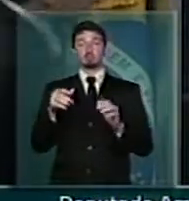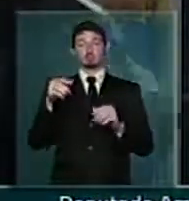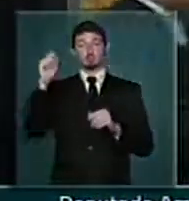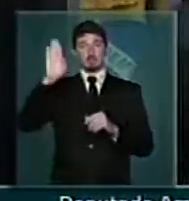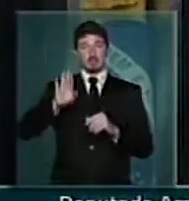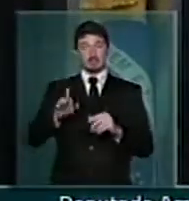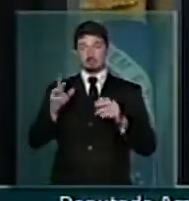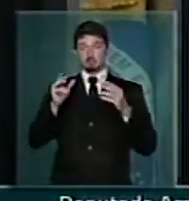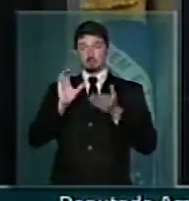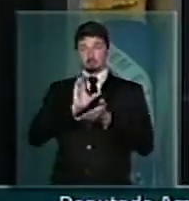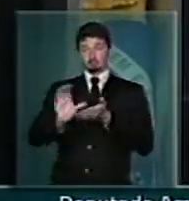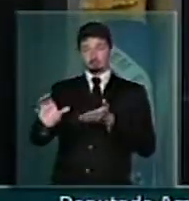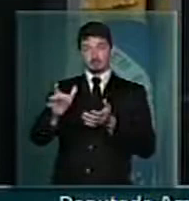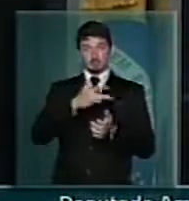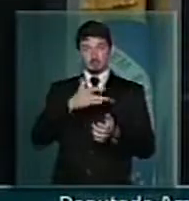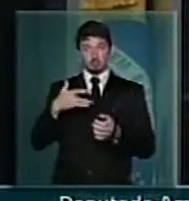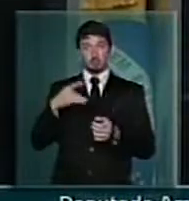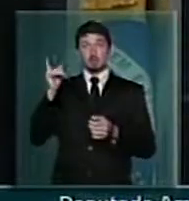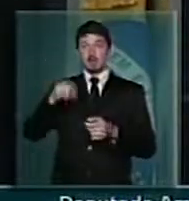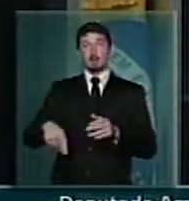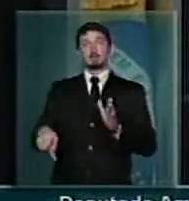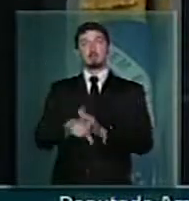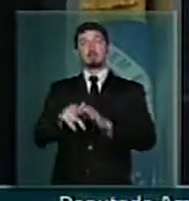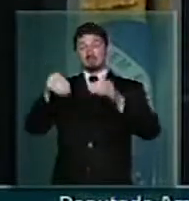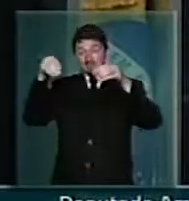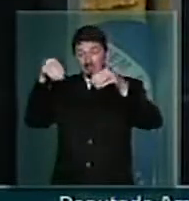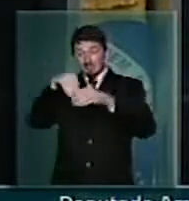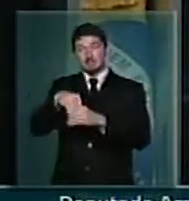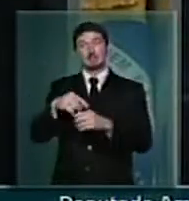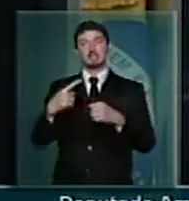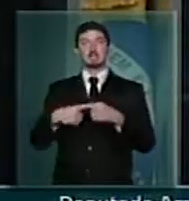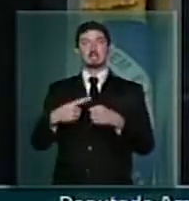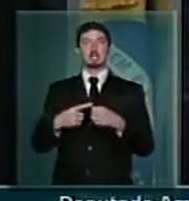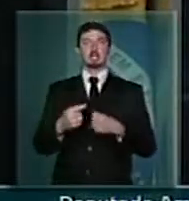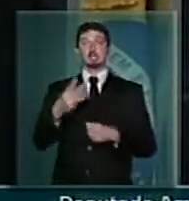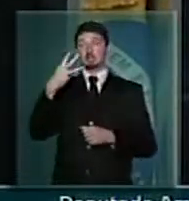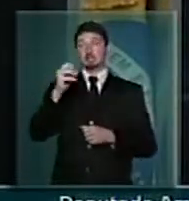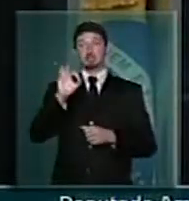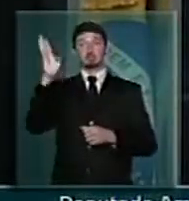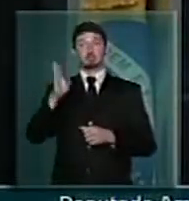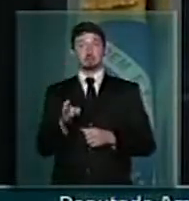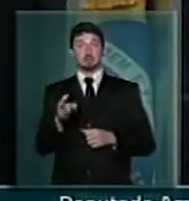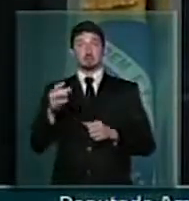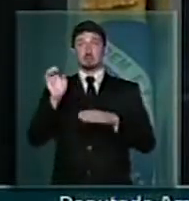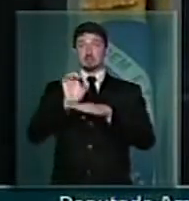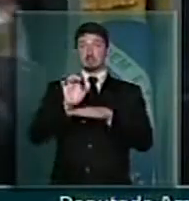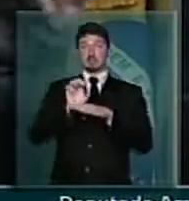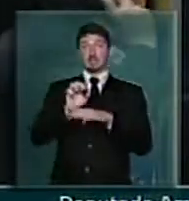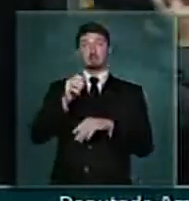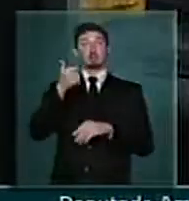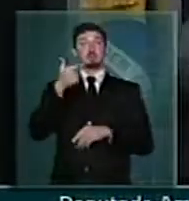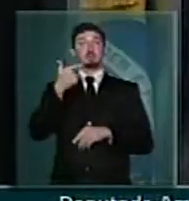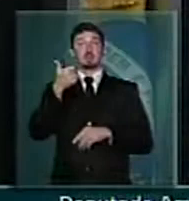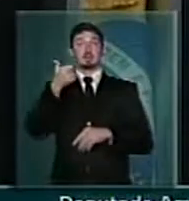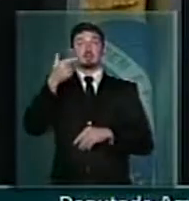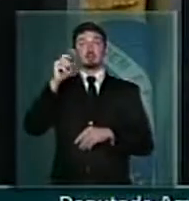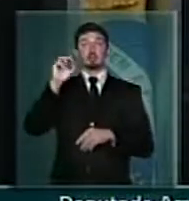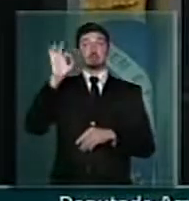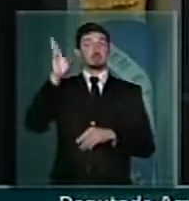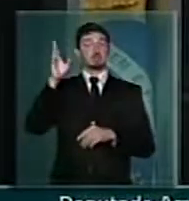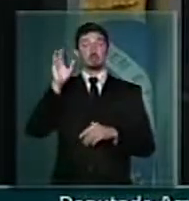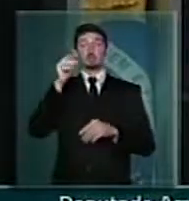criar vai ser destinado ao município, 30% ao Estado e 20% à União. Além disso,